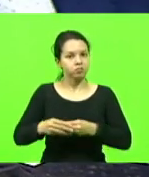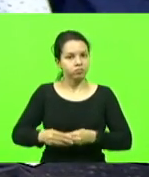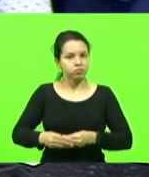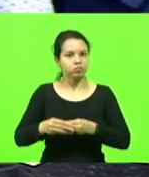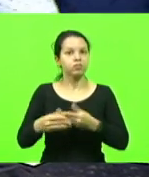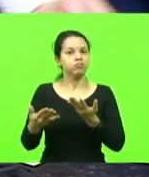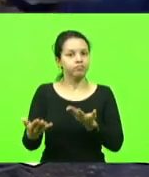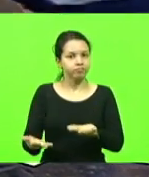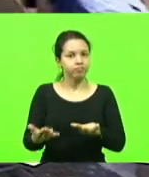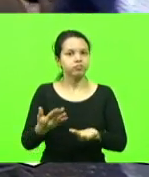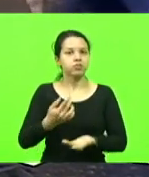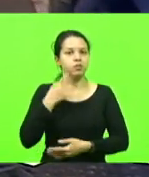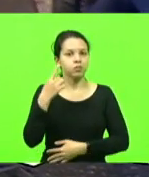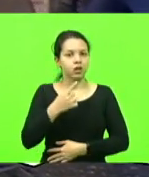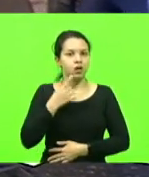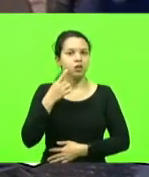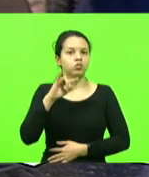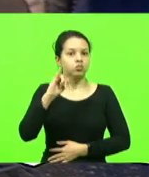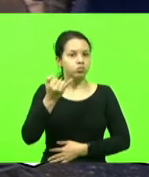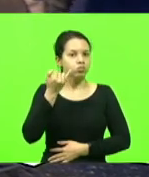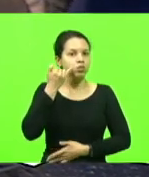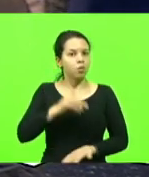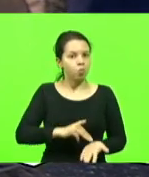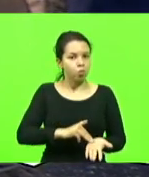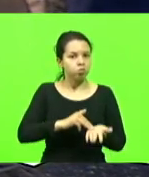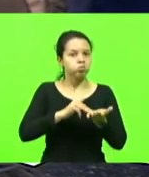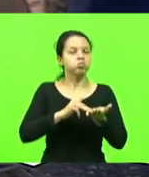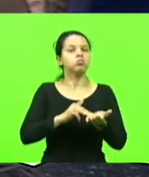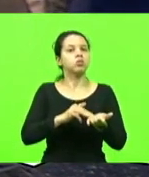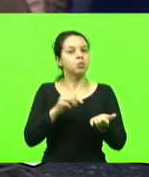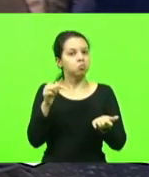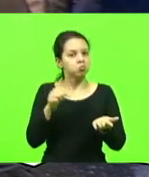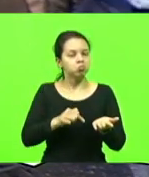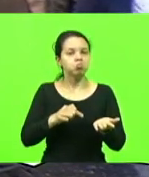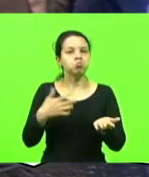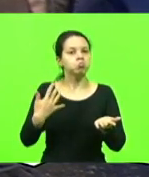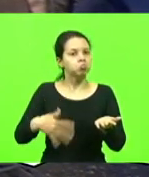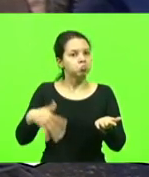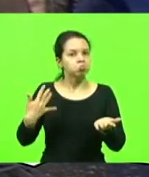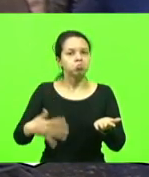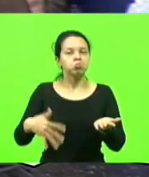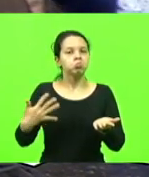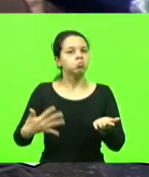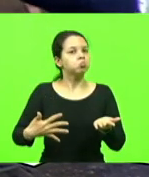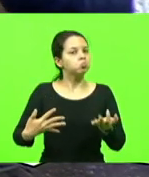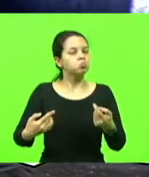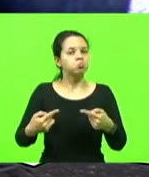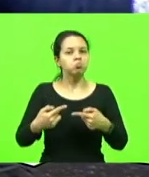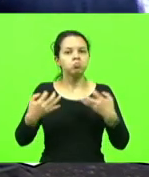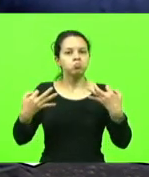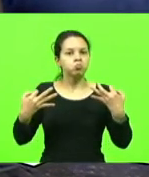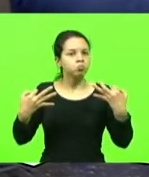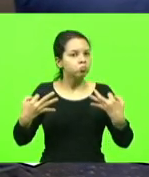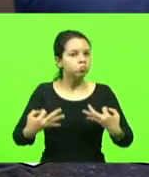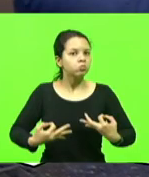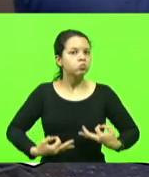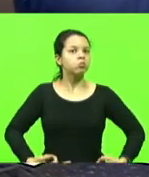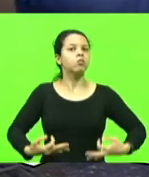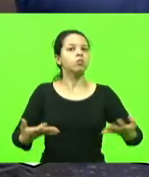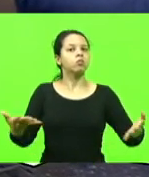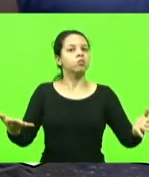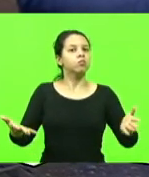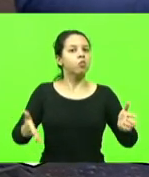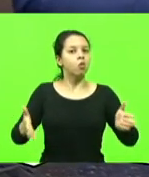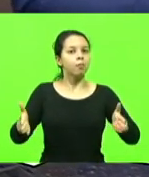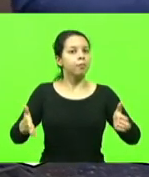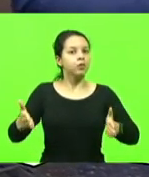Gessé Lopes pela moção muito, muito tempestiva, vem no momento necessário,